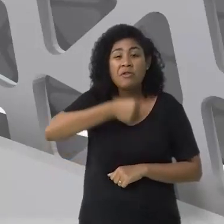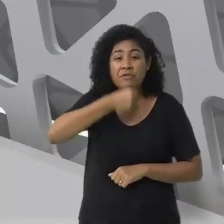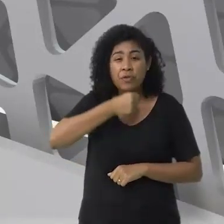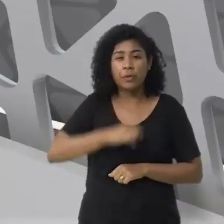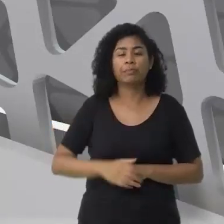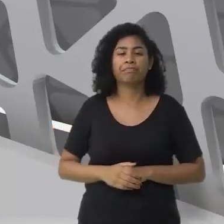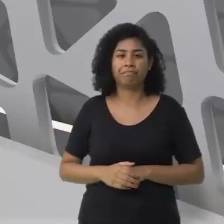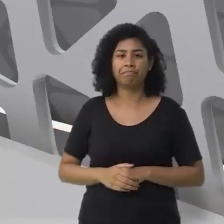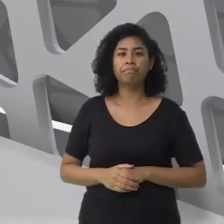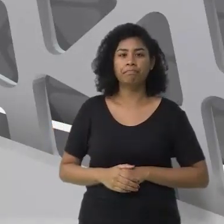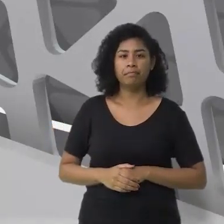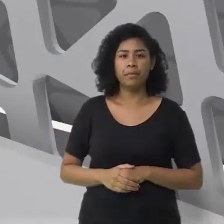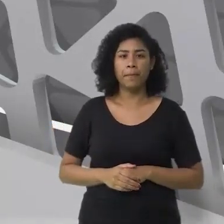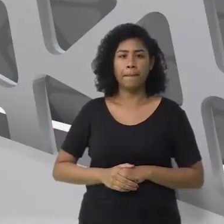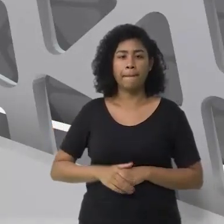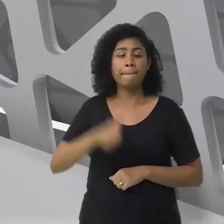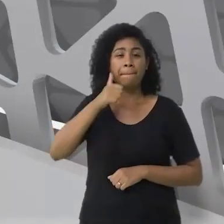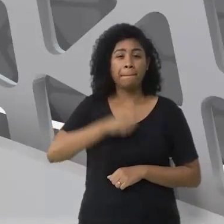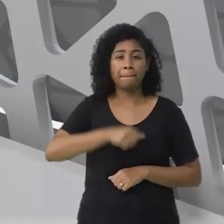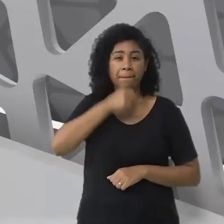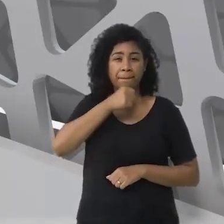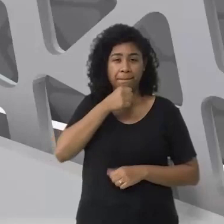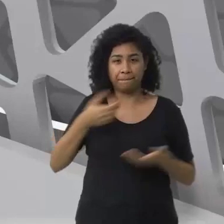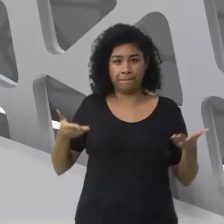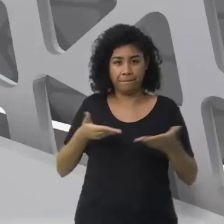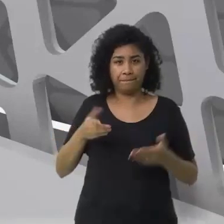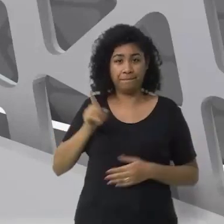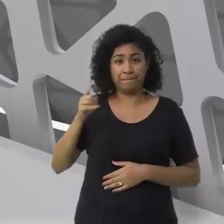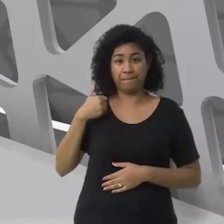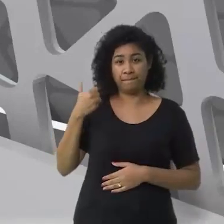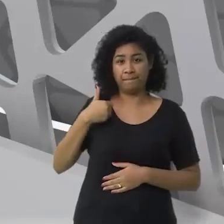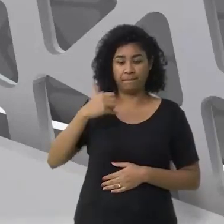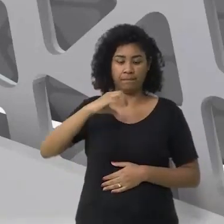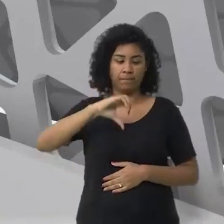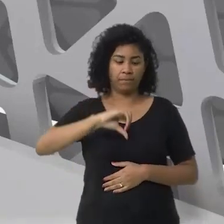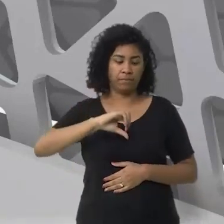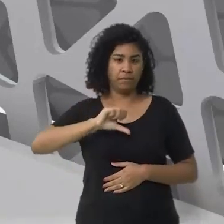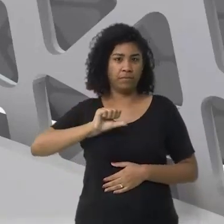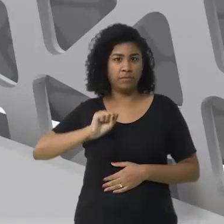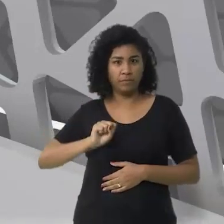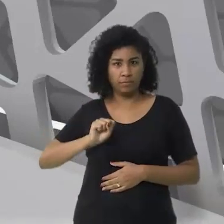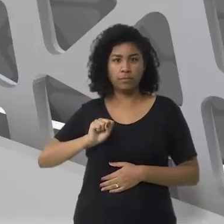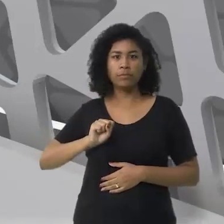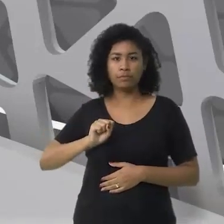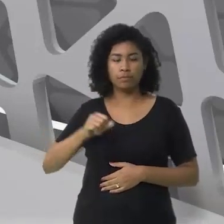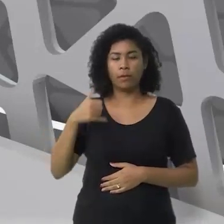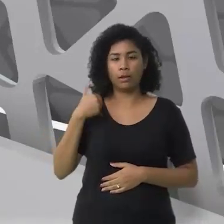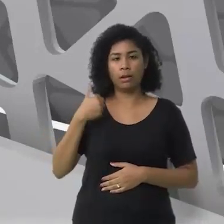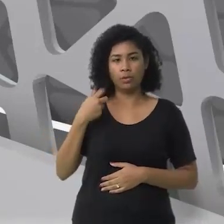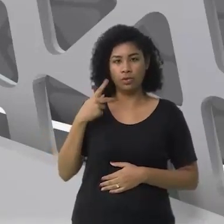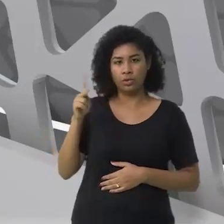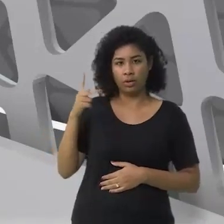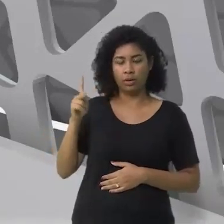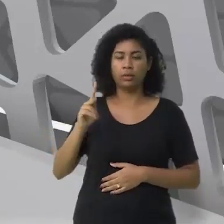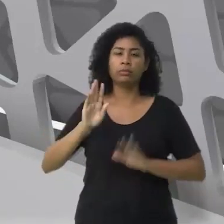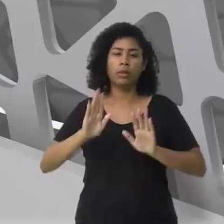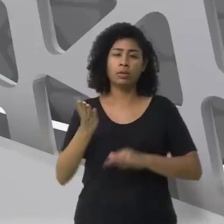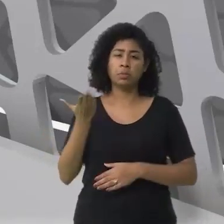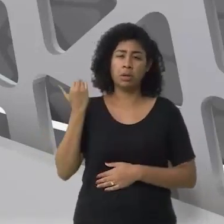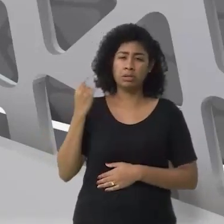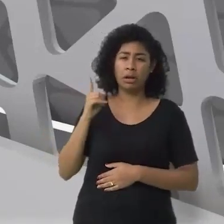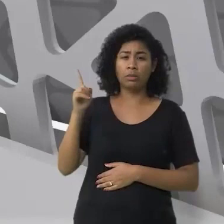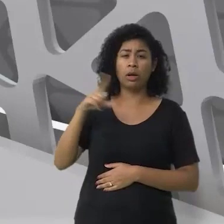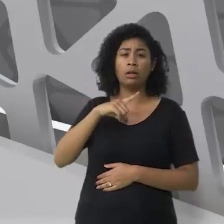né? Antigamente, minha avó hoje está com 98 anos de idade. Ela teve, na época,